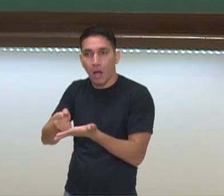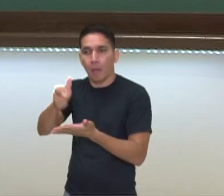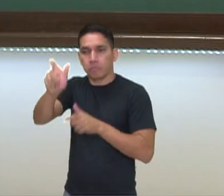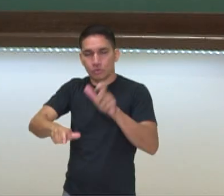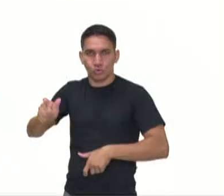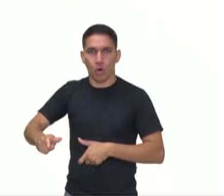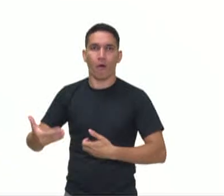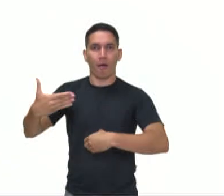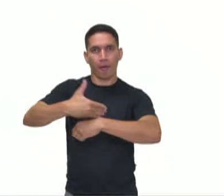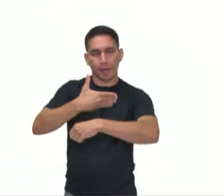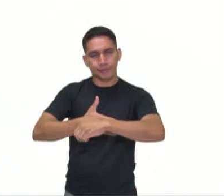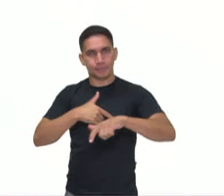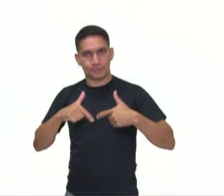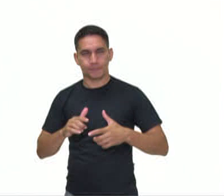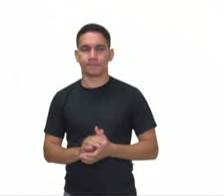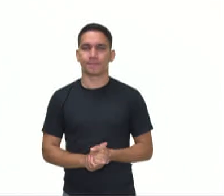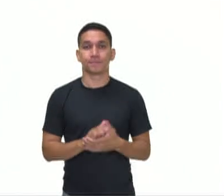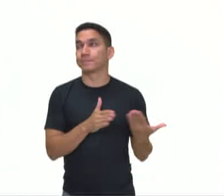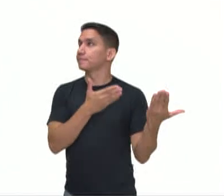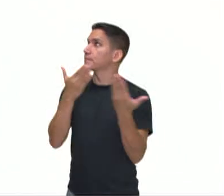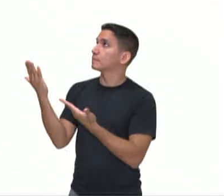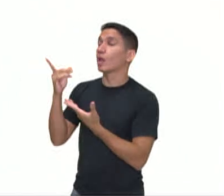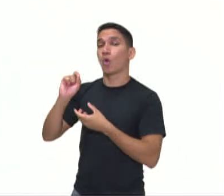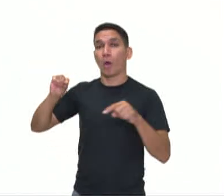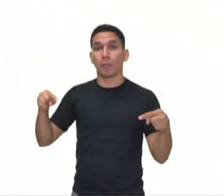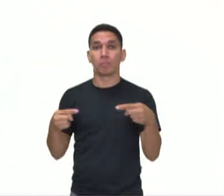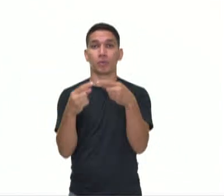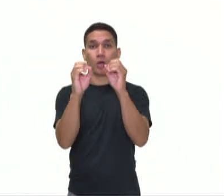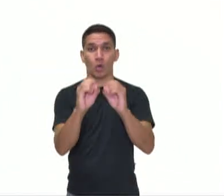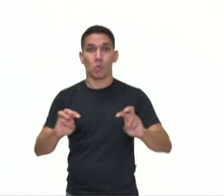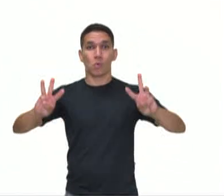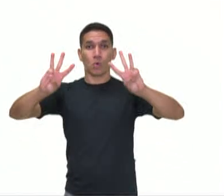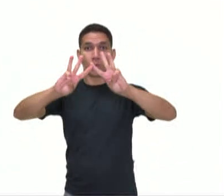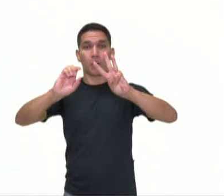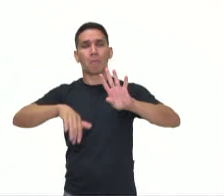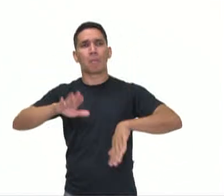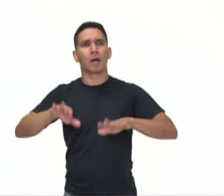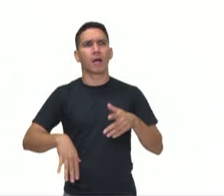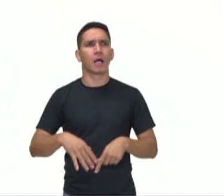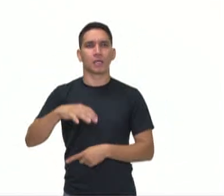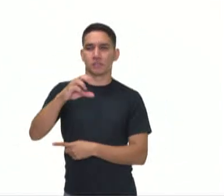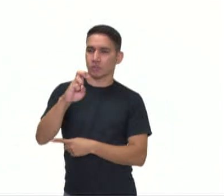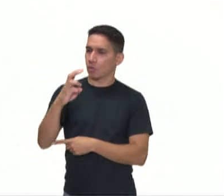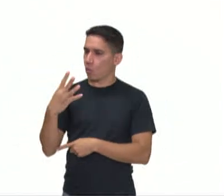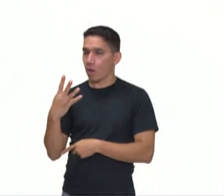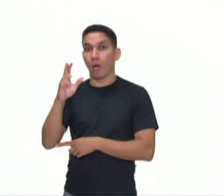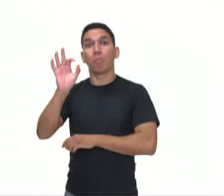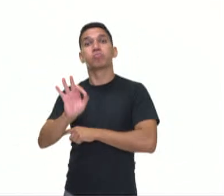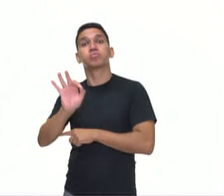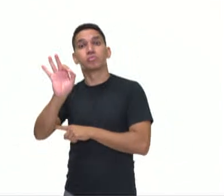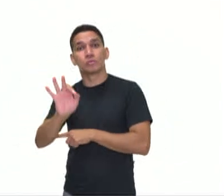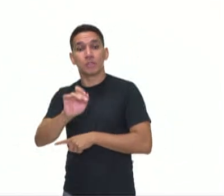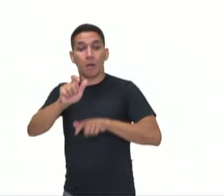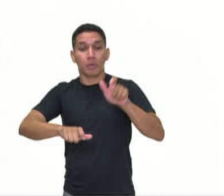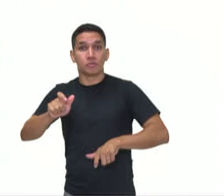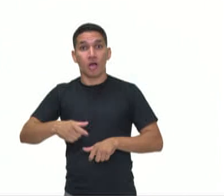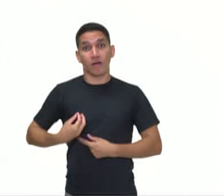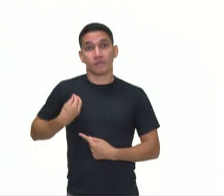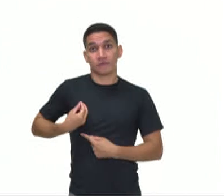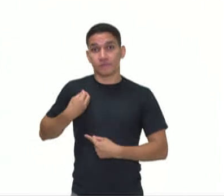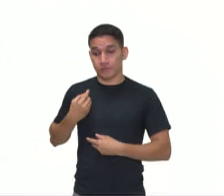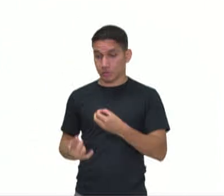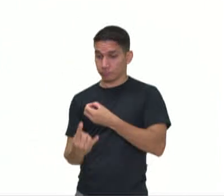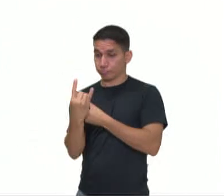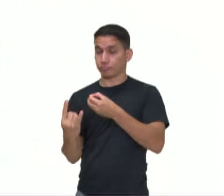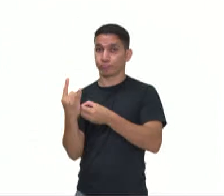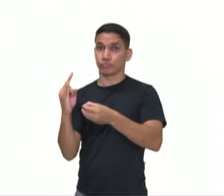Ó. Segundo a Organização das Nações Unidas, cerca de 54% da população mundial vive na zona urbana e há projeções que